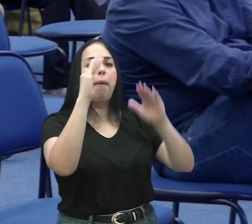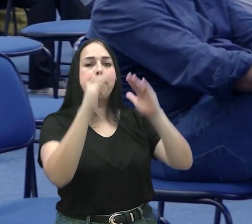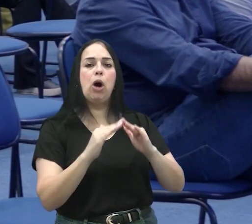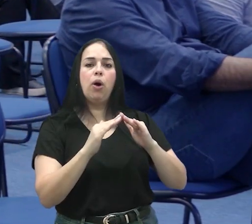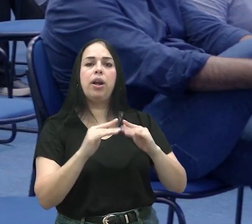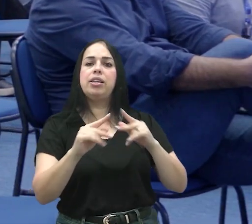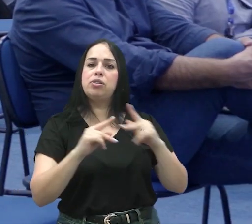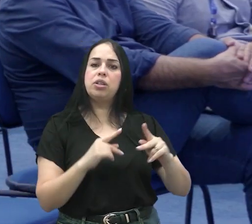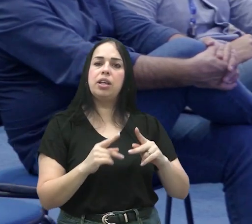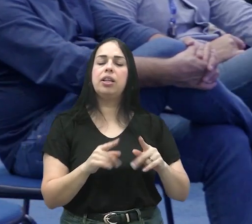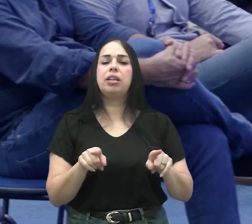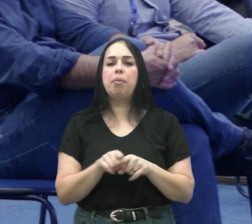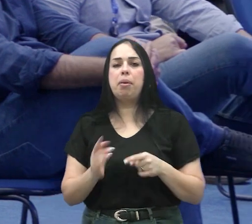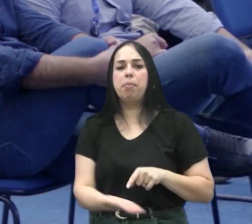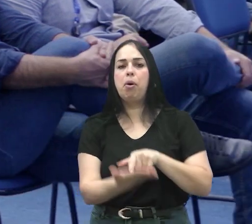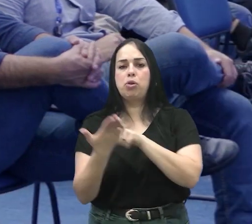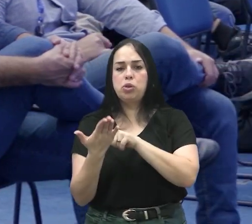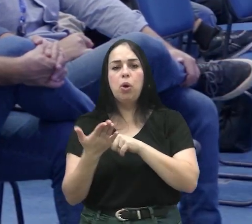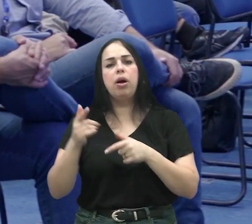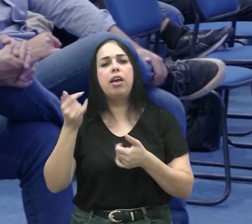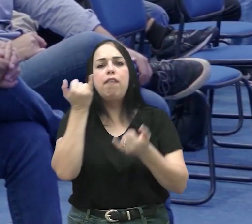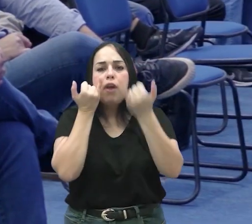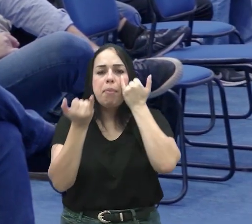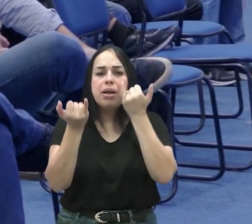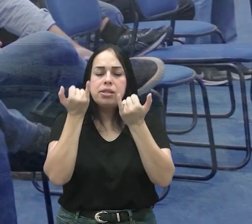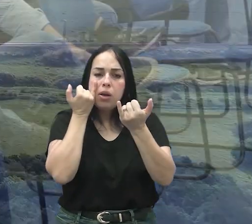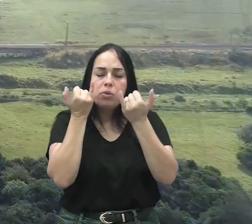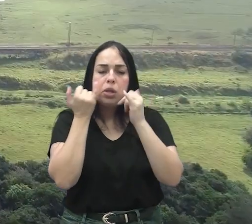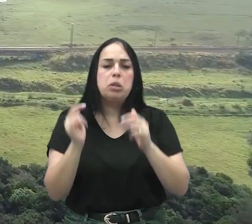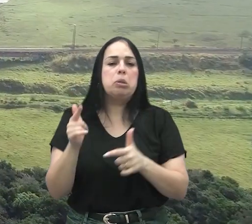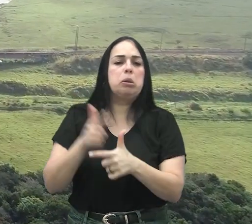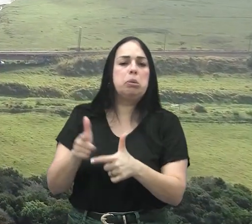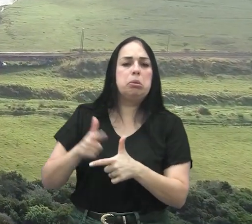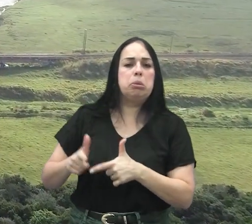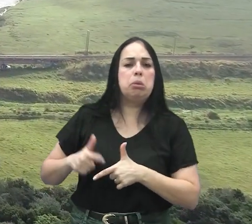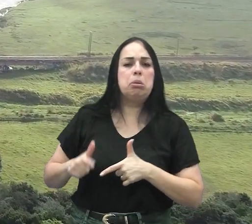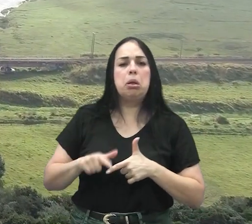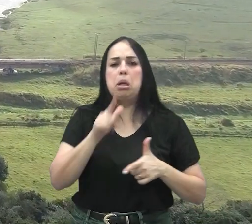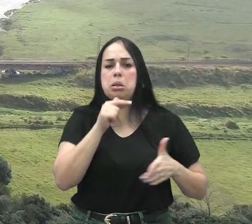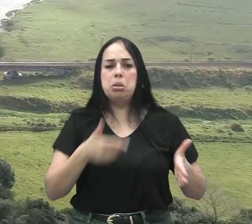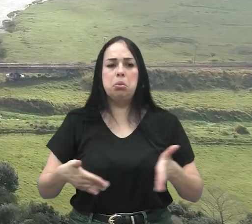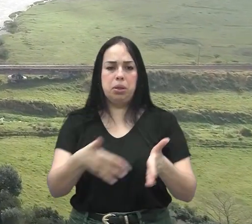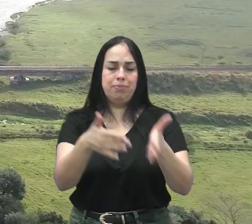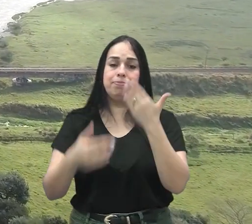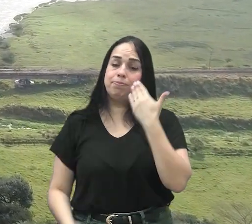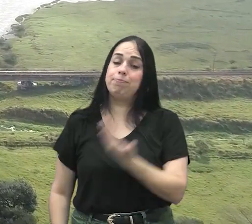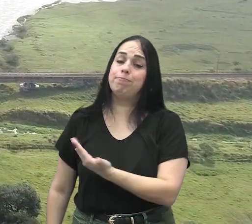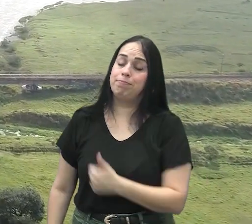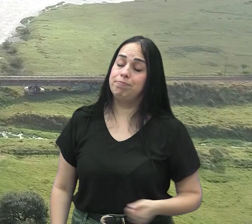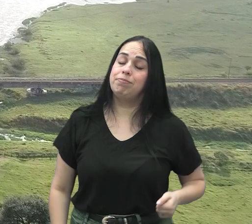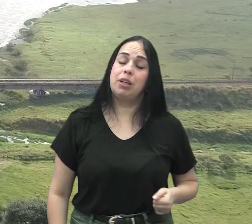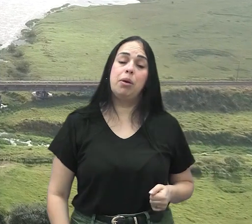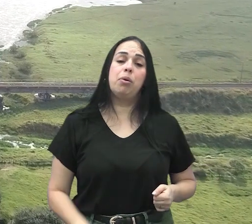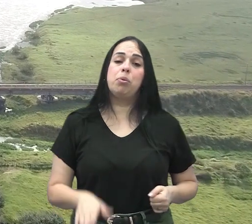que trouxeram ao conhecimento dos promotores e demais representantes do poder público os problemas enfrentados pelo Paraíba do Sul. Dentre